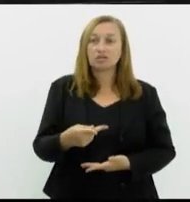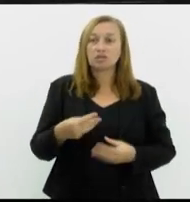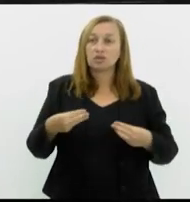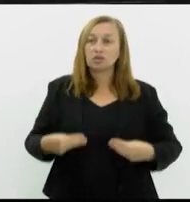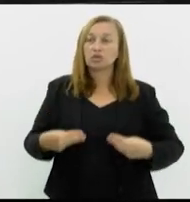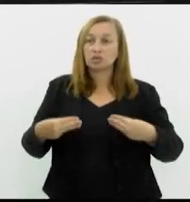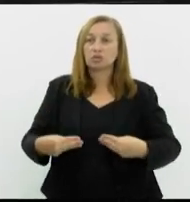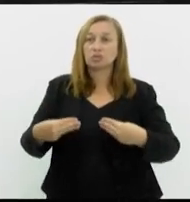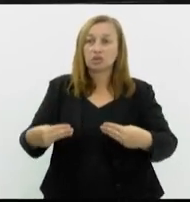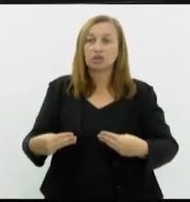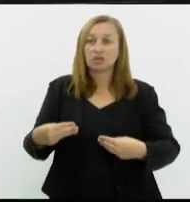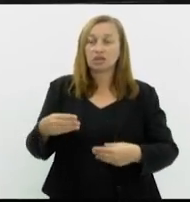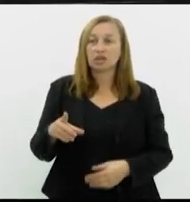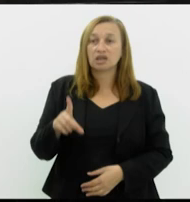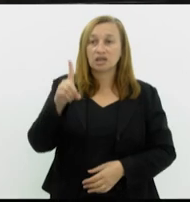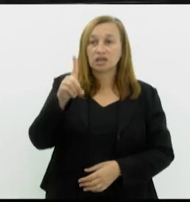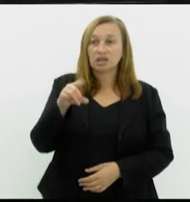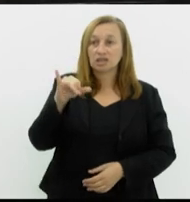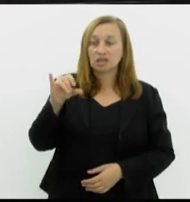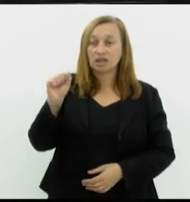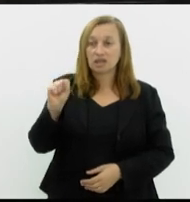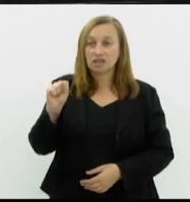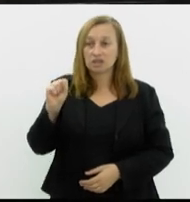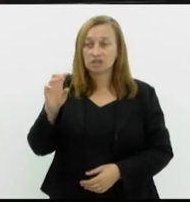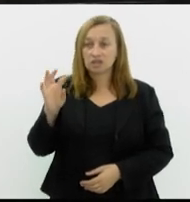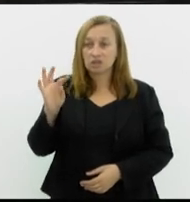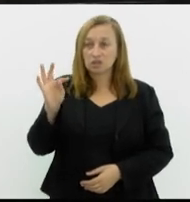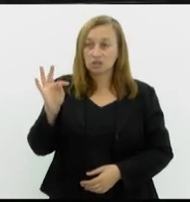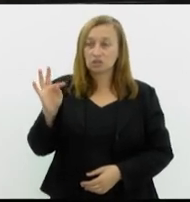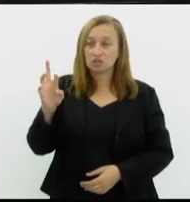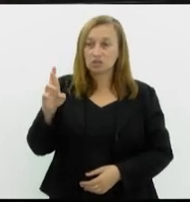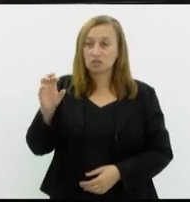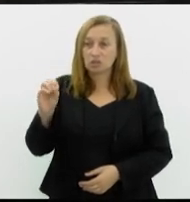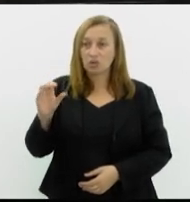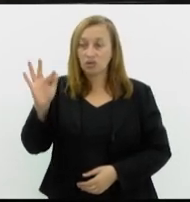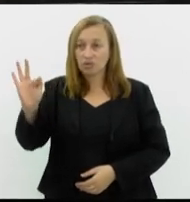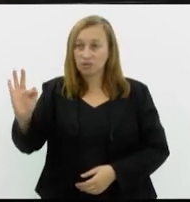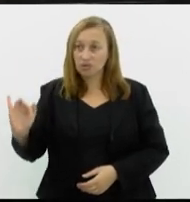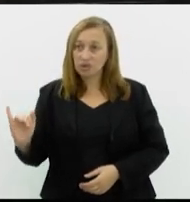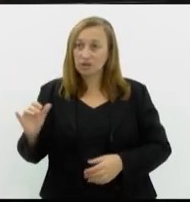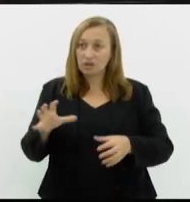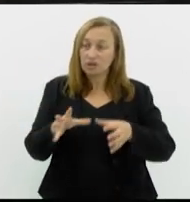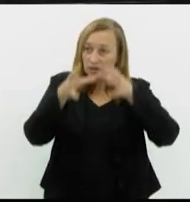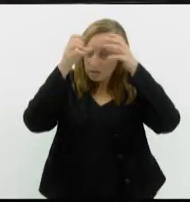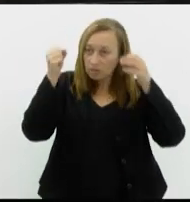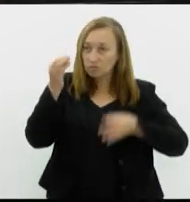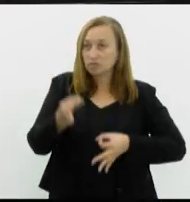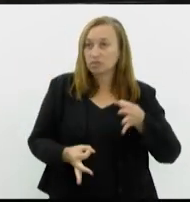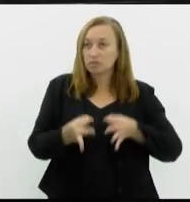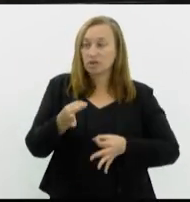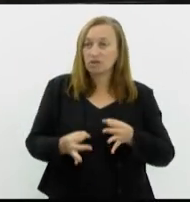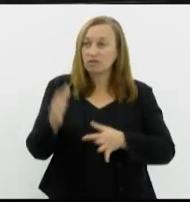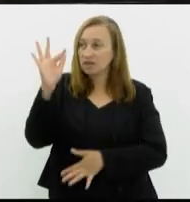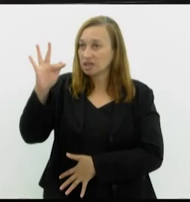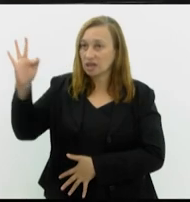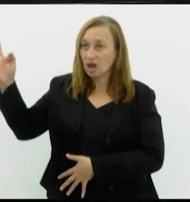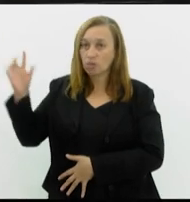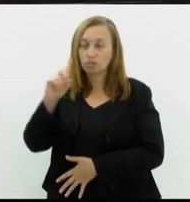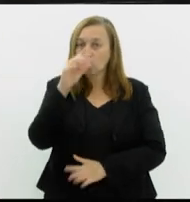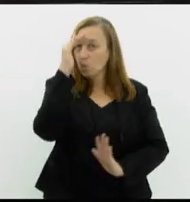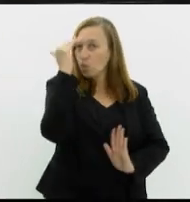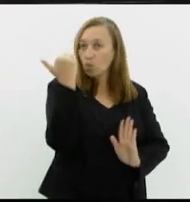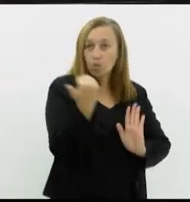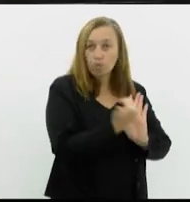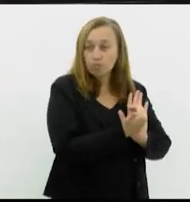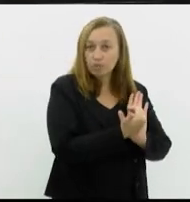ministro Dias Toffoli do Supremo Tribunal Federal não cumpriu